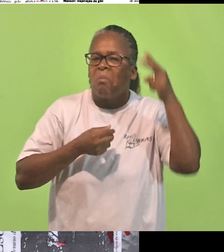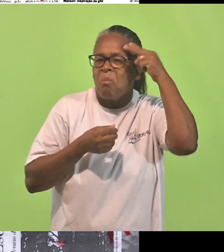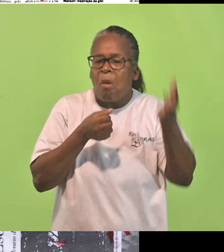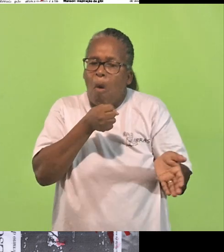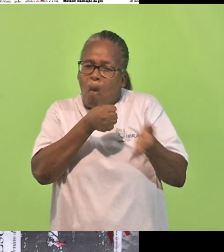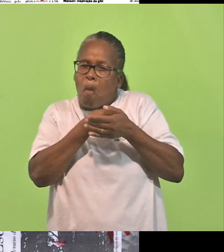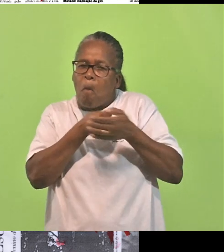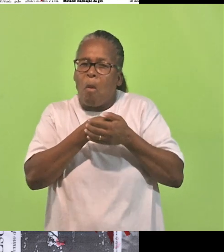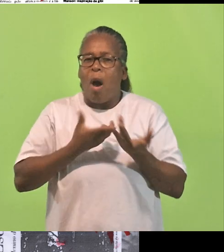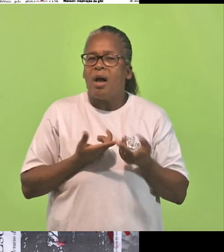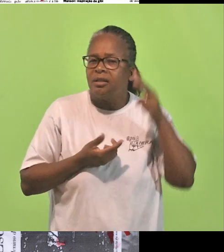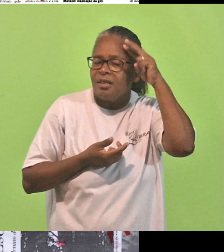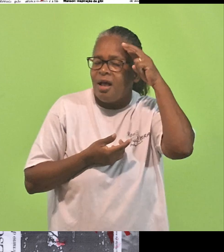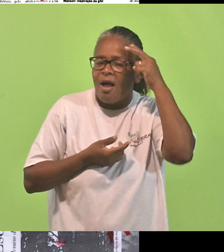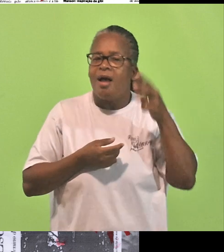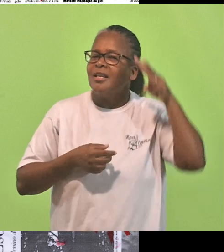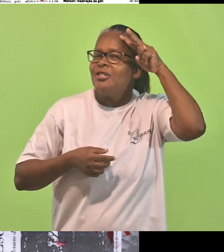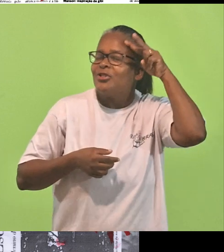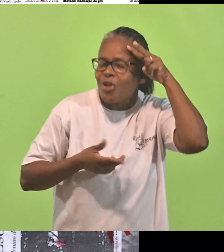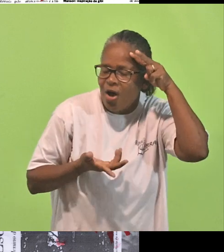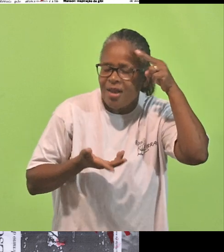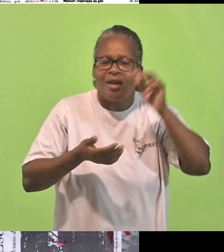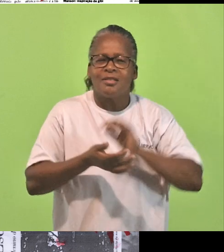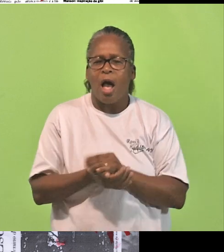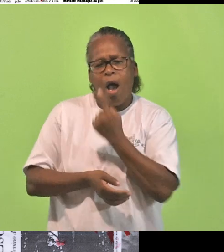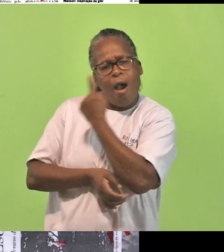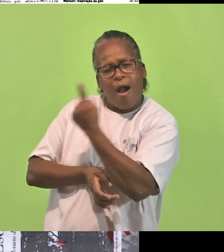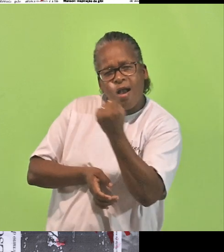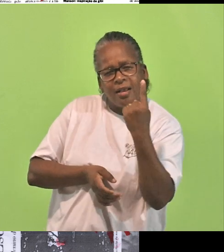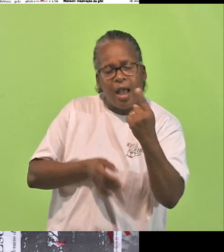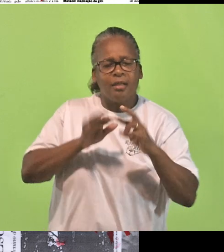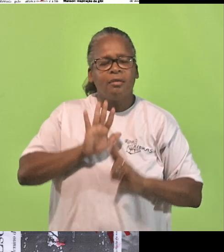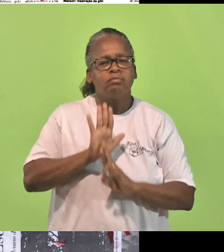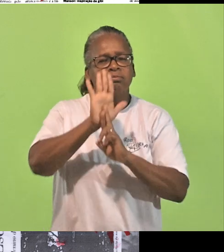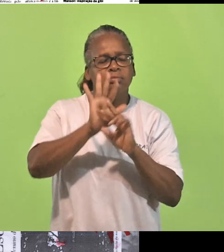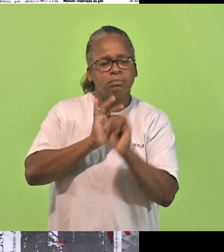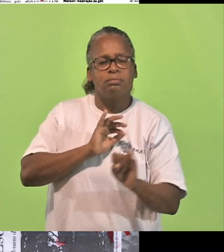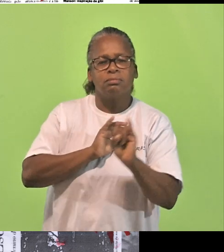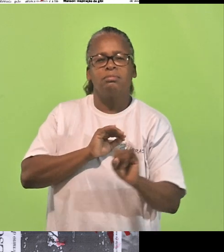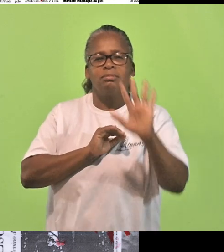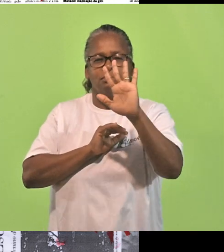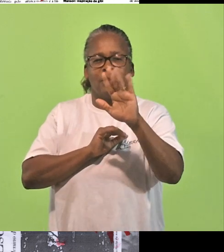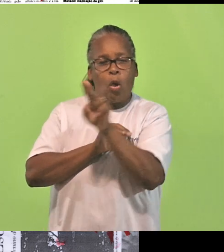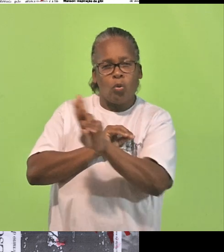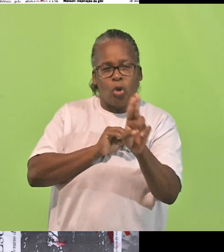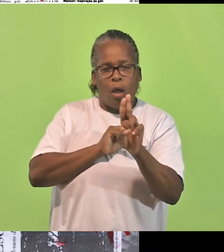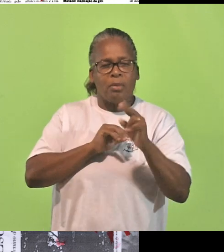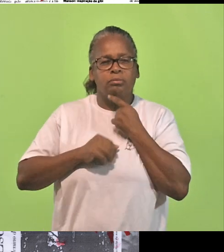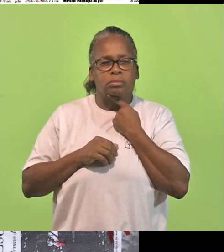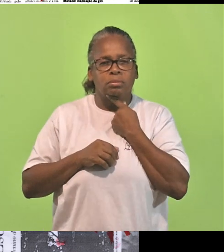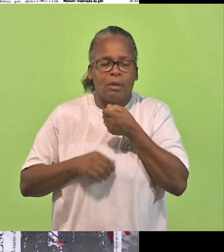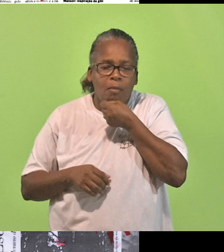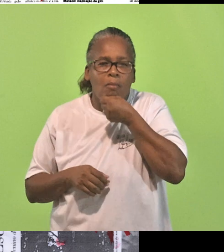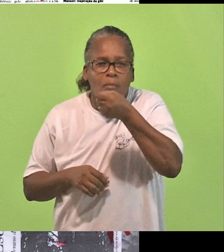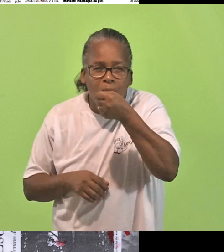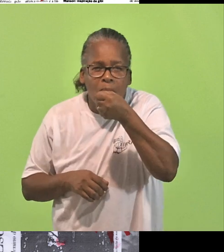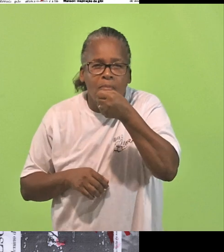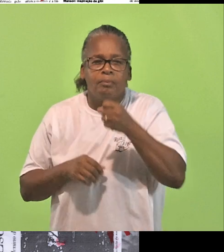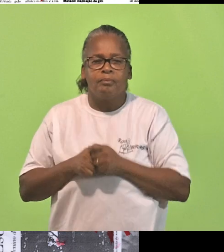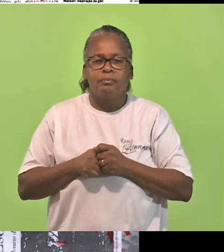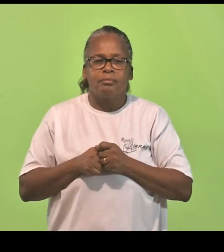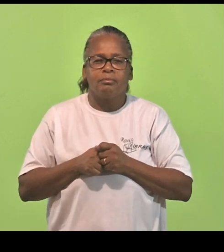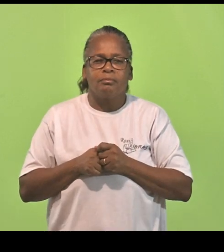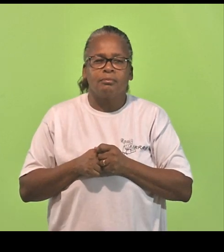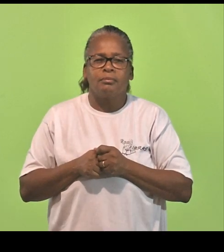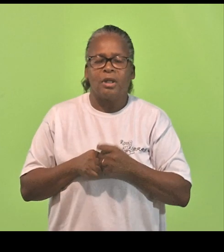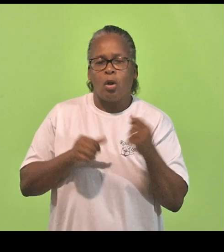histórias. Cada uma das obras apresentadas nessa página é chamada de manchete, e elas são numeradas de 1 a